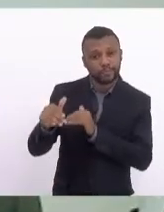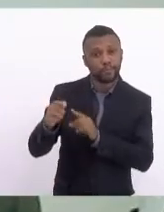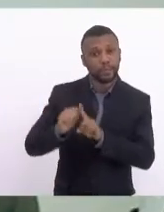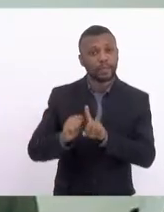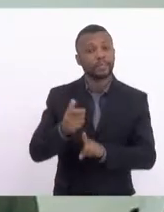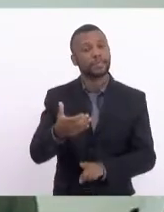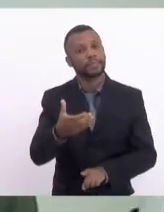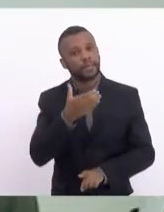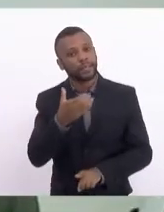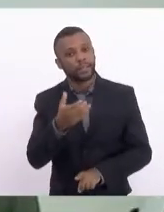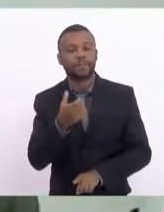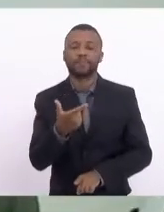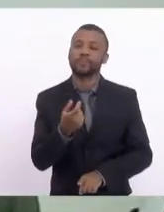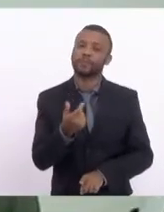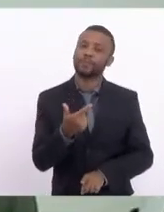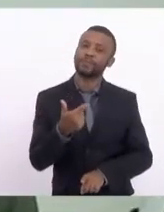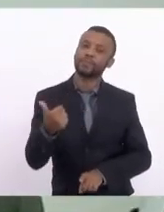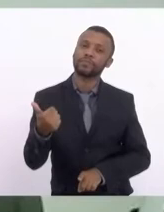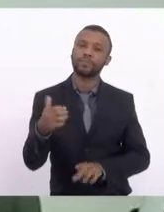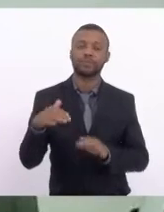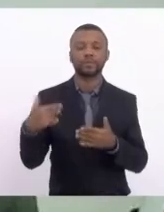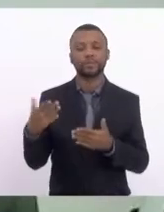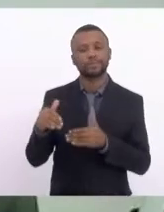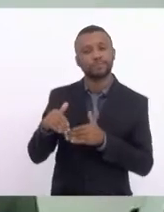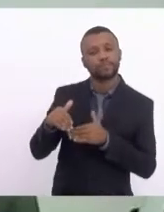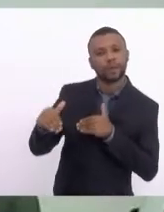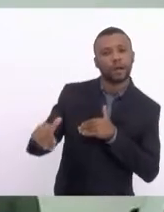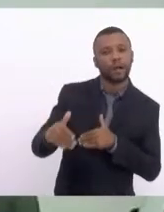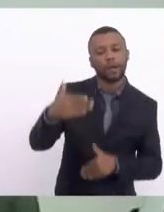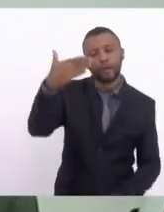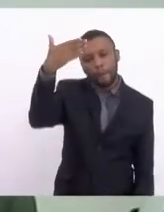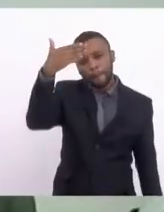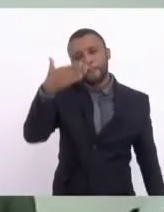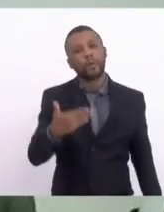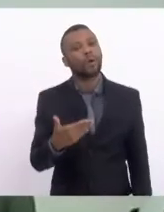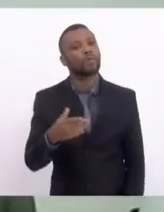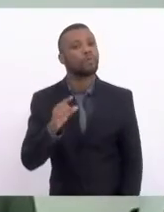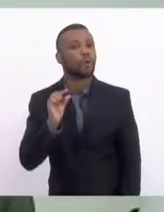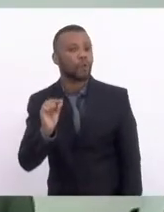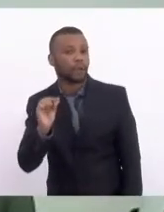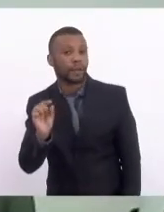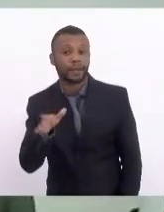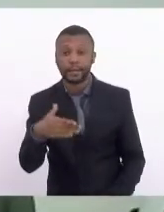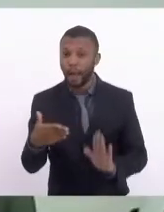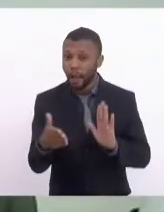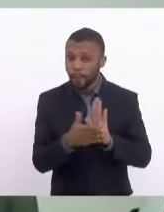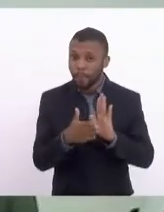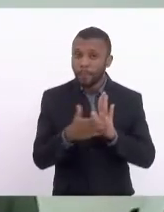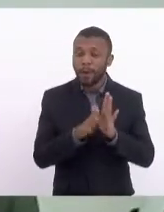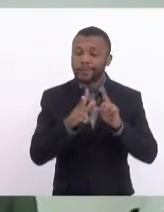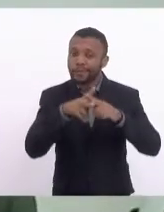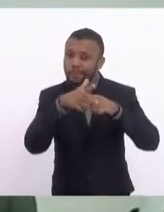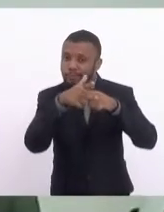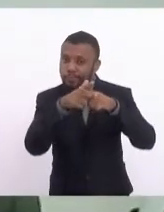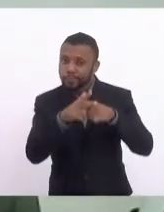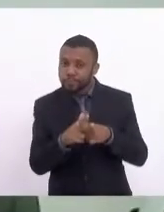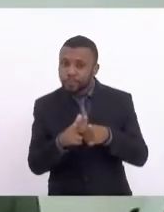E daí para frente, evidencia-se que houve a proposta de correção para o